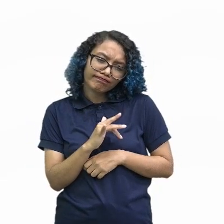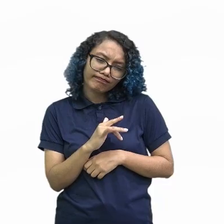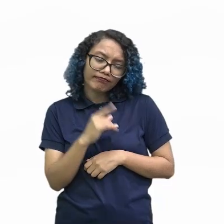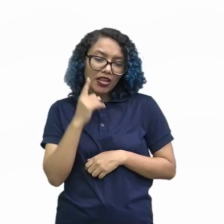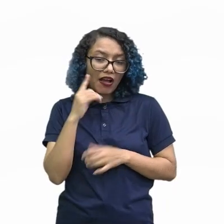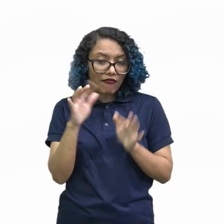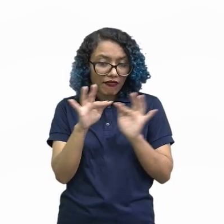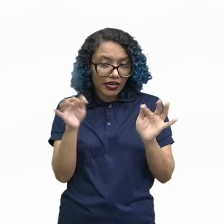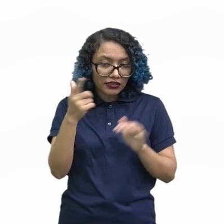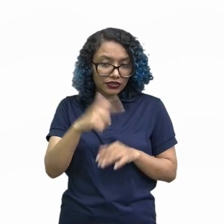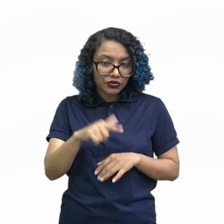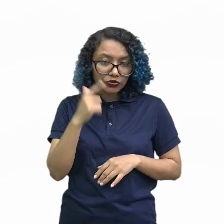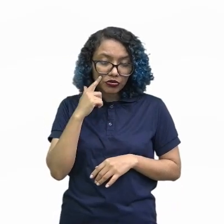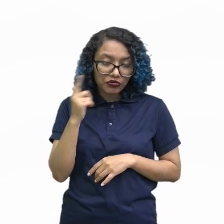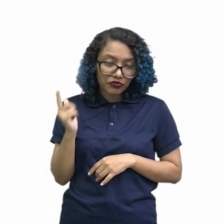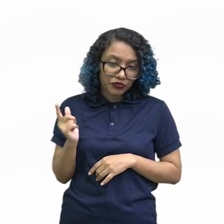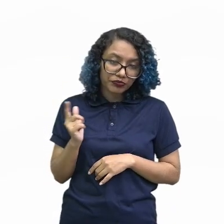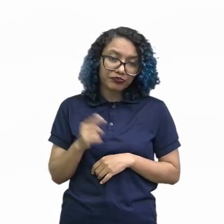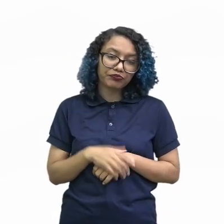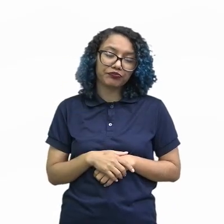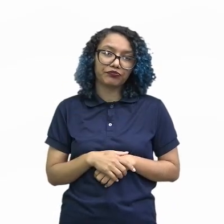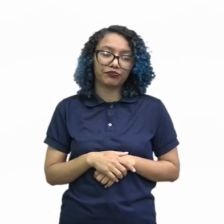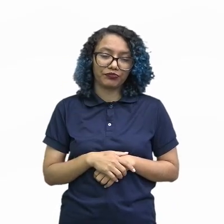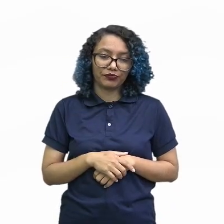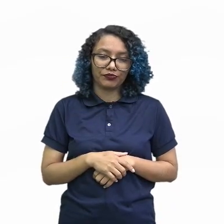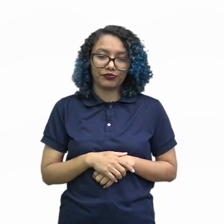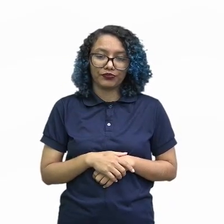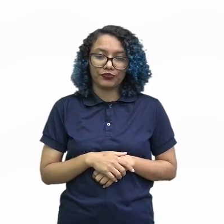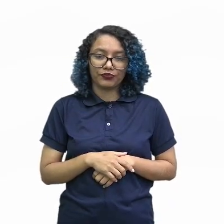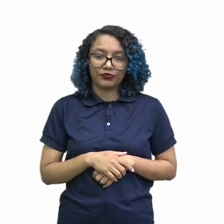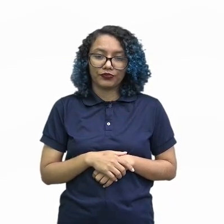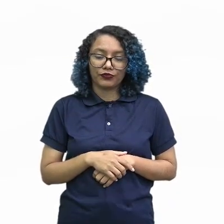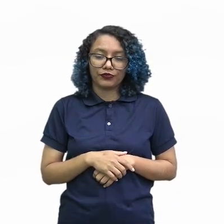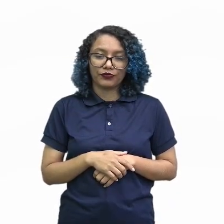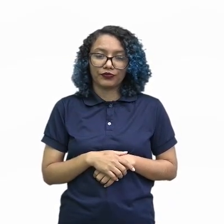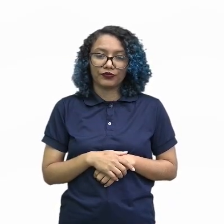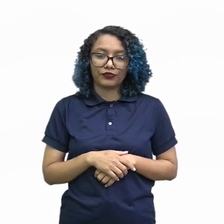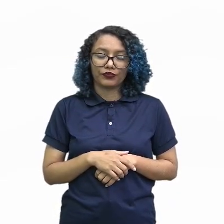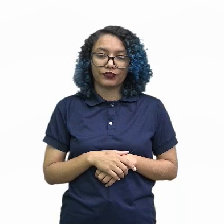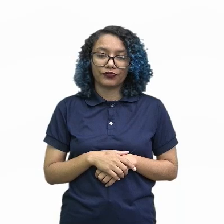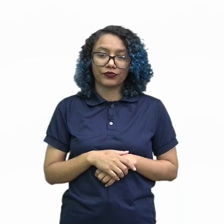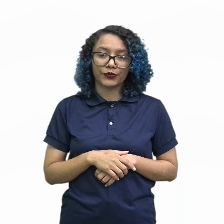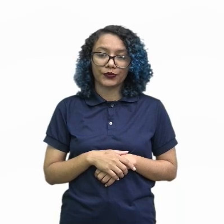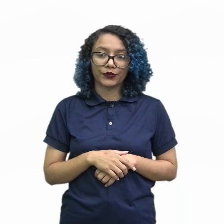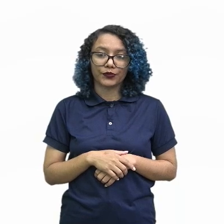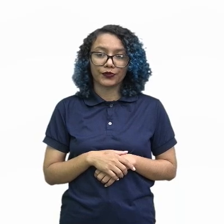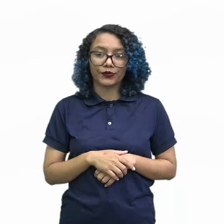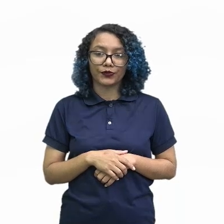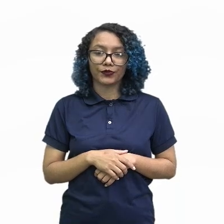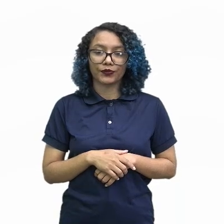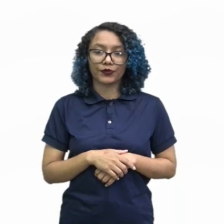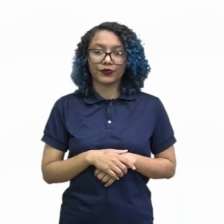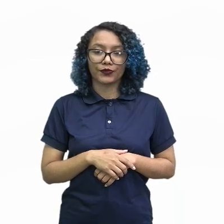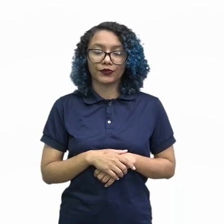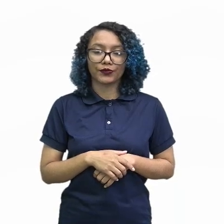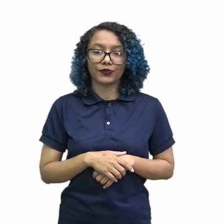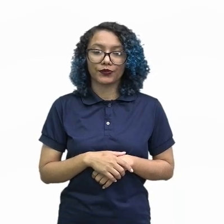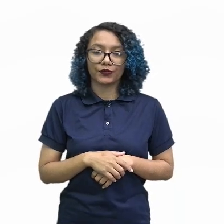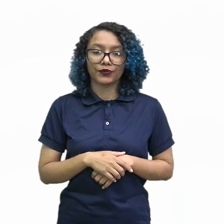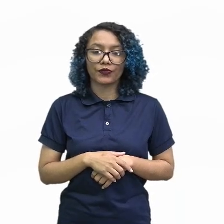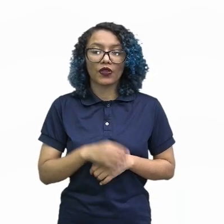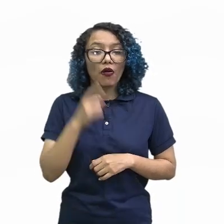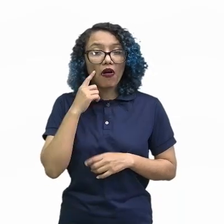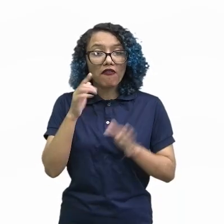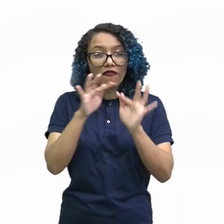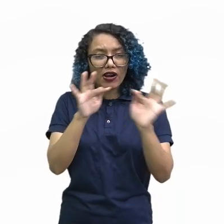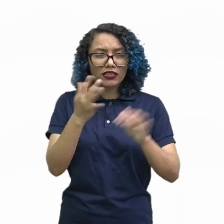de sol, o índio tinha despido o português". Observem que esse enunciado aí, "que